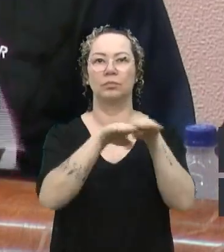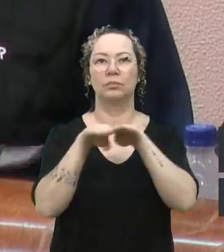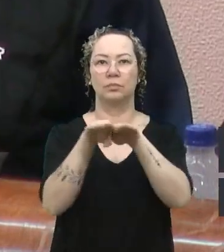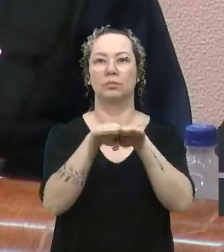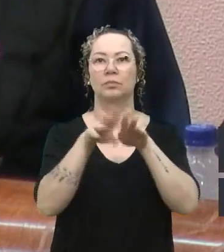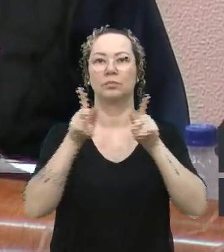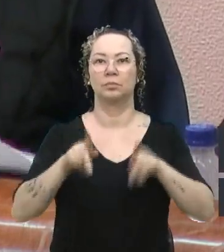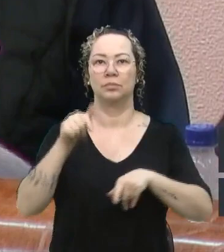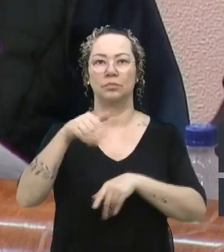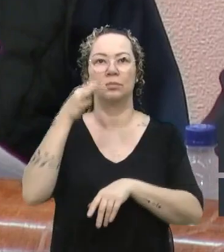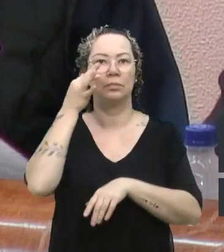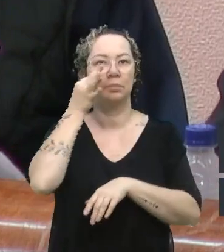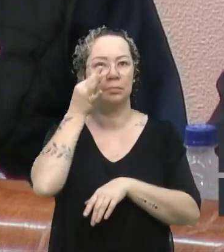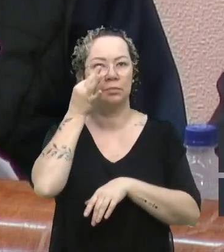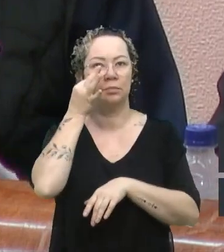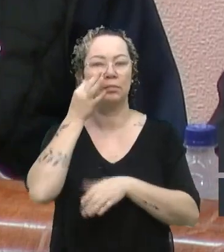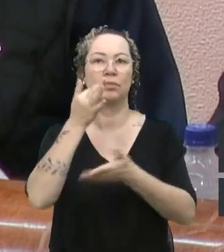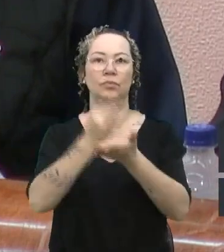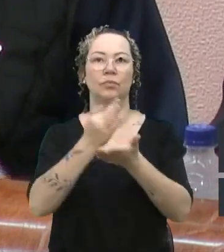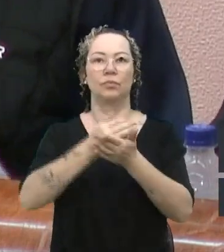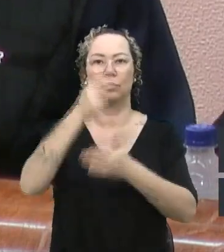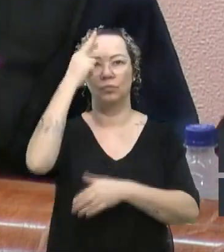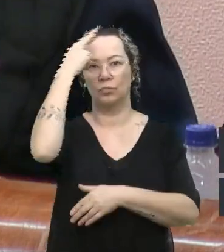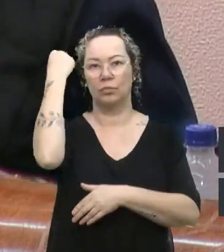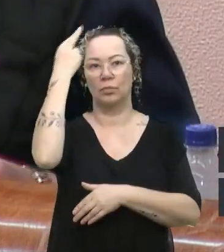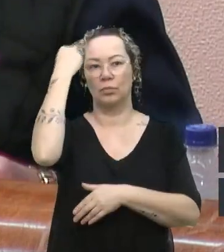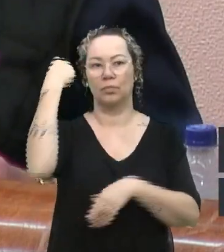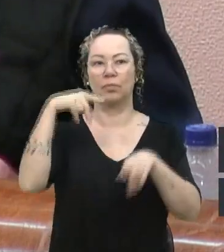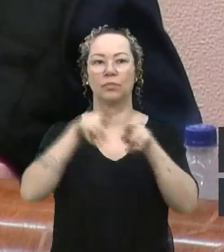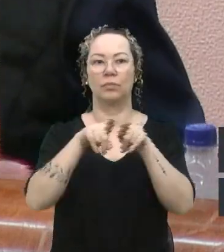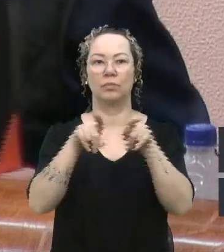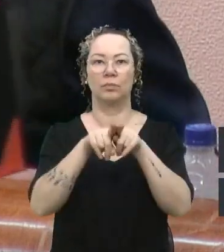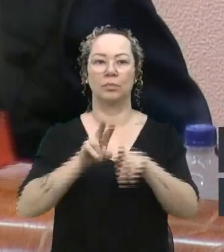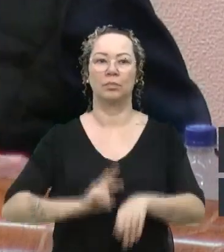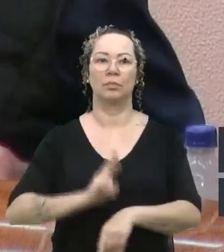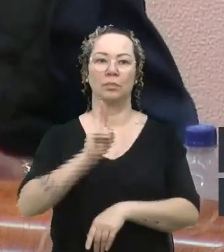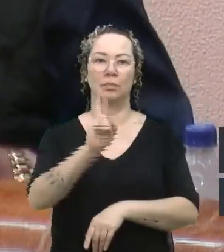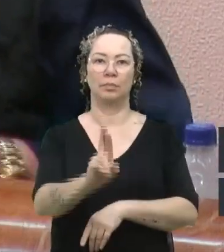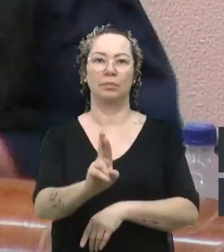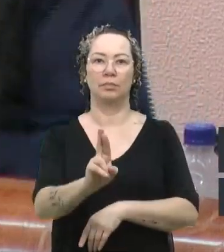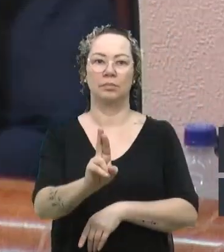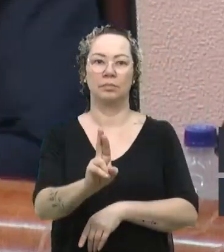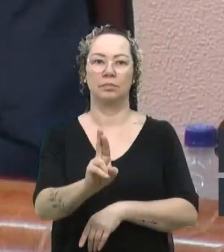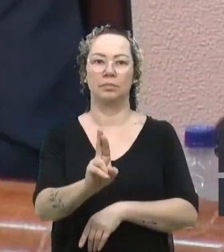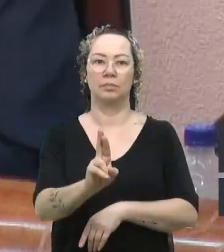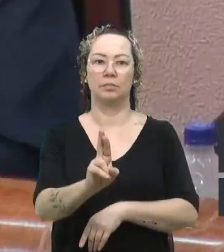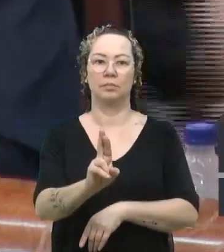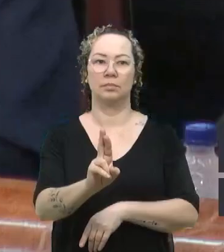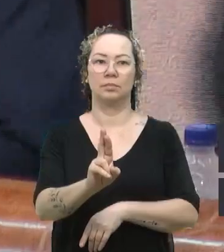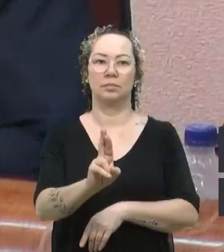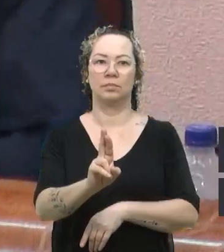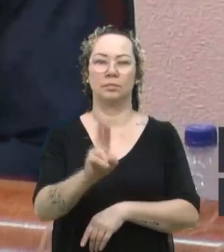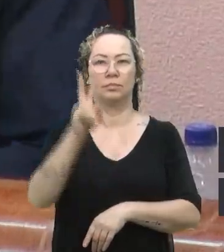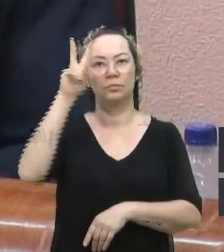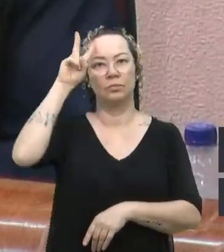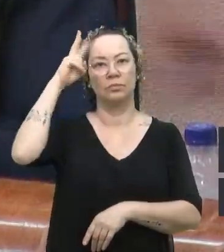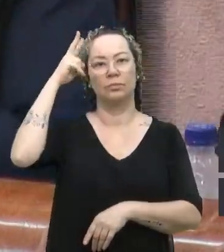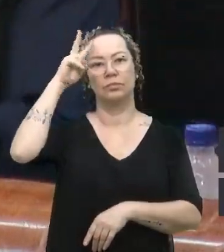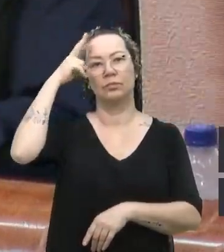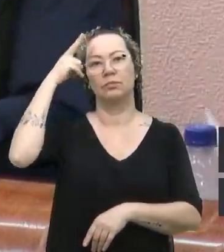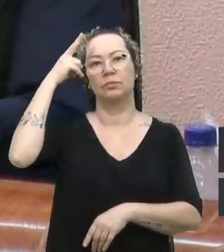unanimidade, com a ausência de Rafael Bueno e representação Velocino S.